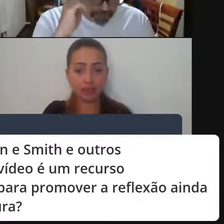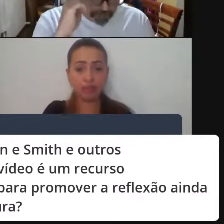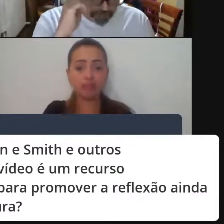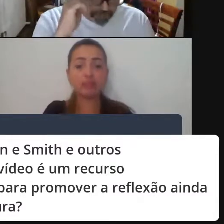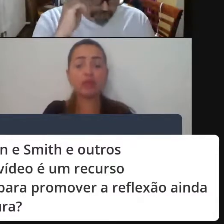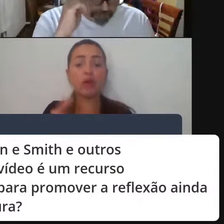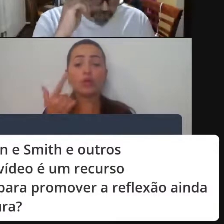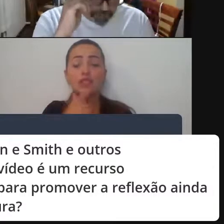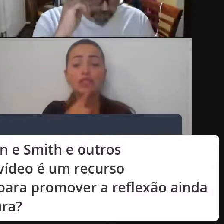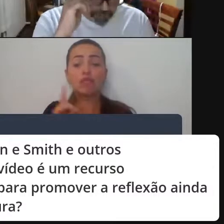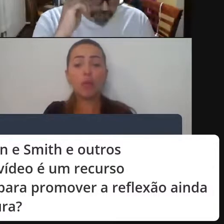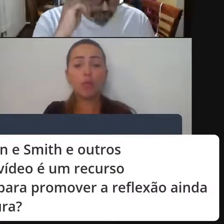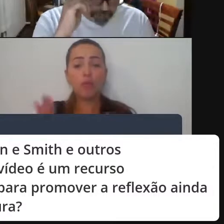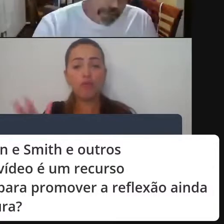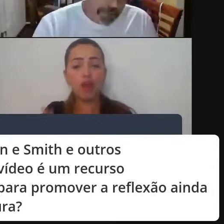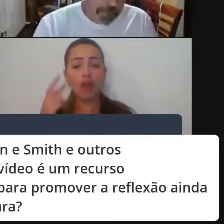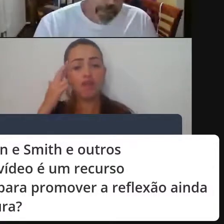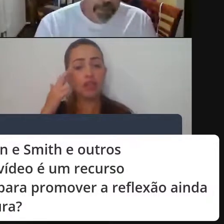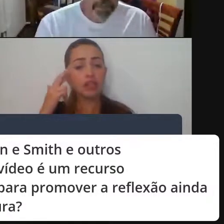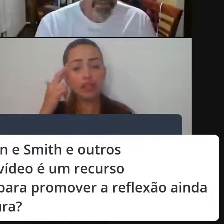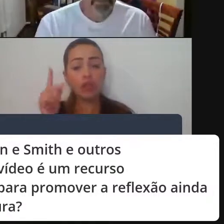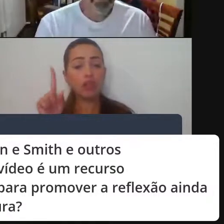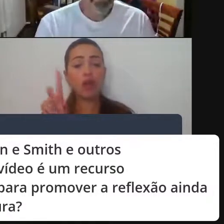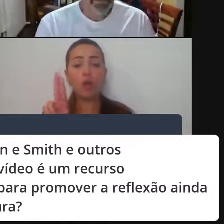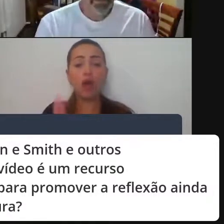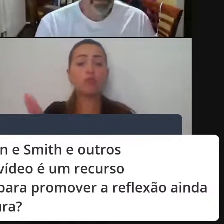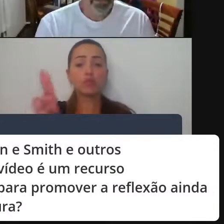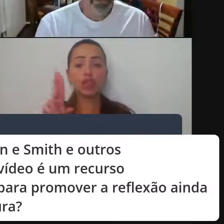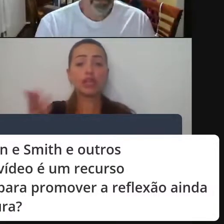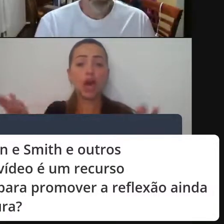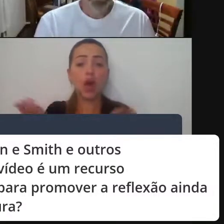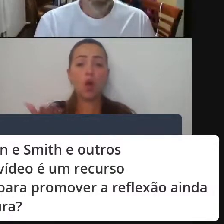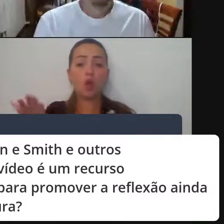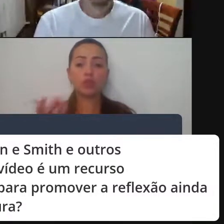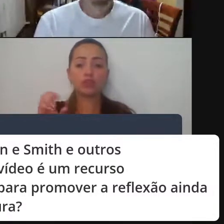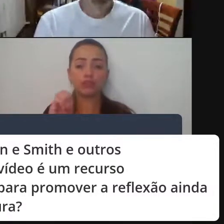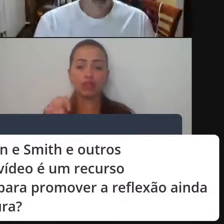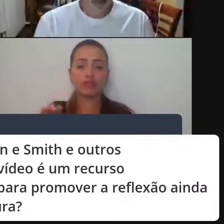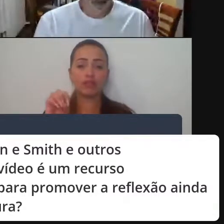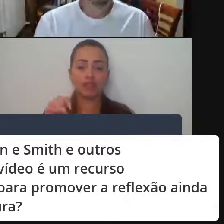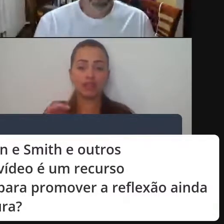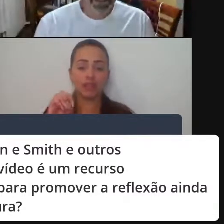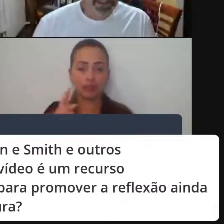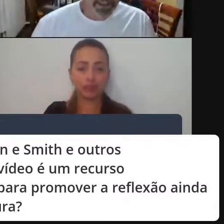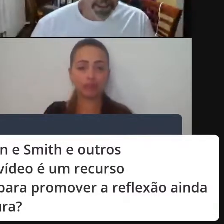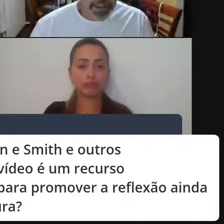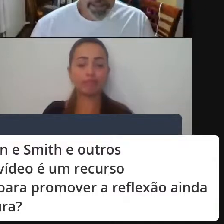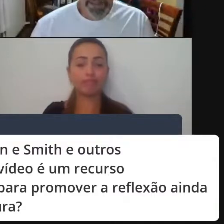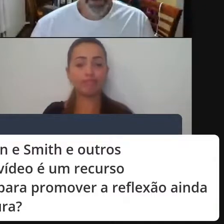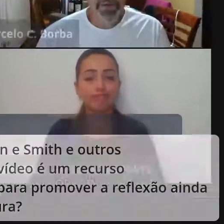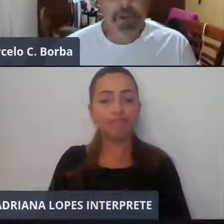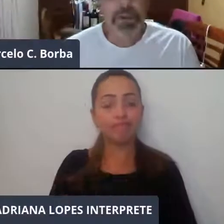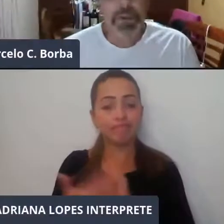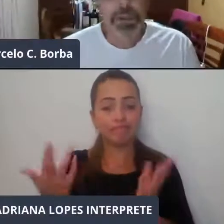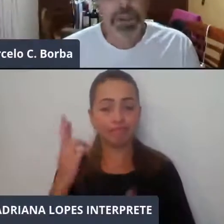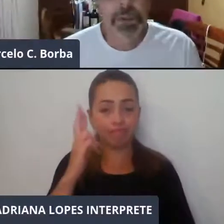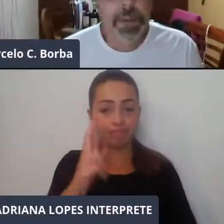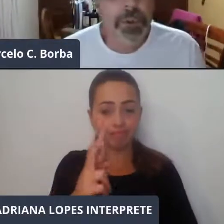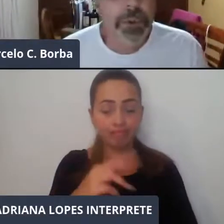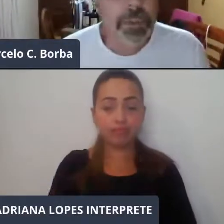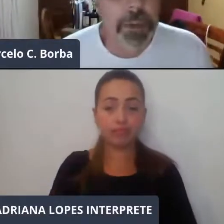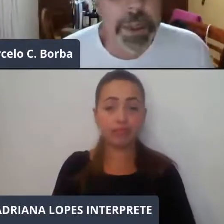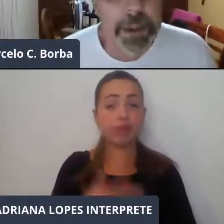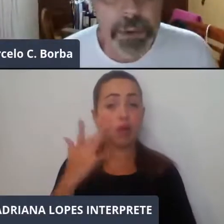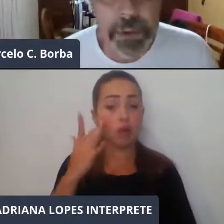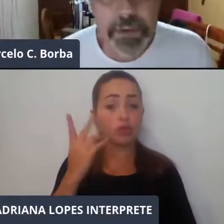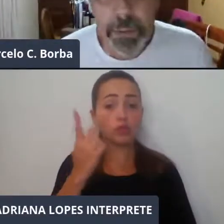Por que essa prática para promover a reflexão ainda não é tão utilizada na licenciatura? Vânia... acho que a sua pergunta